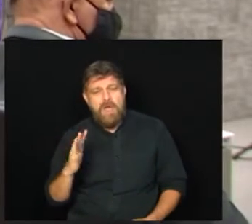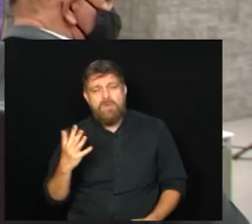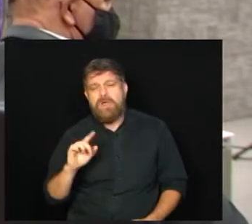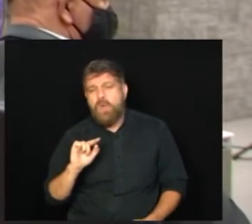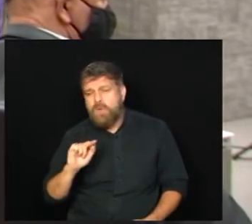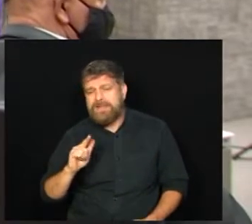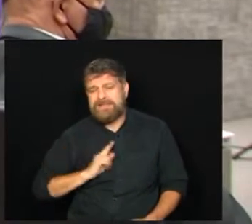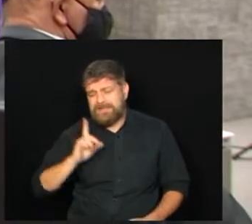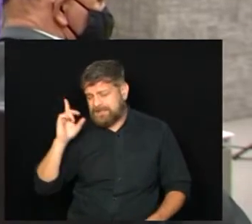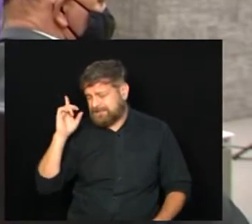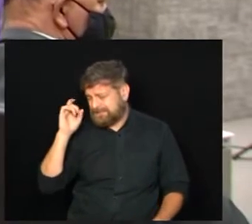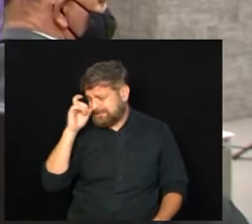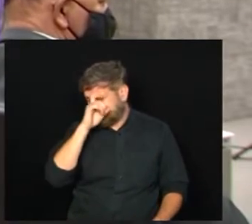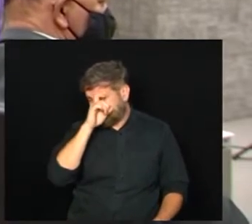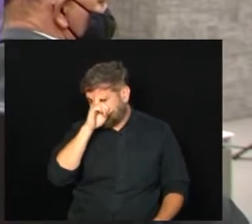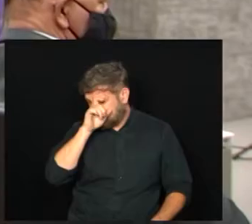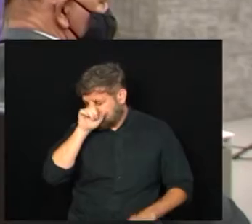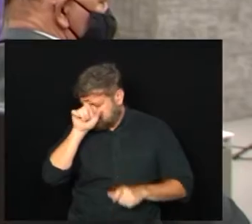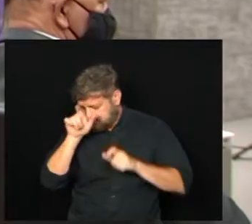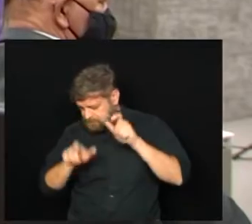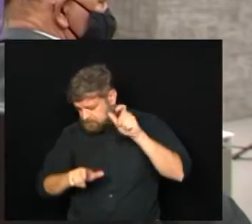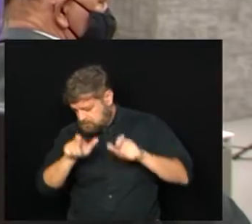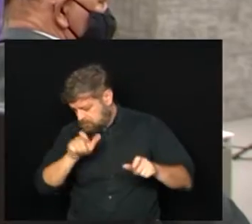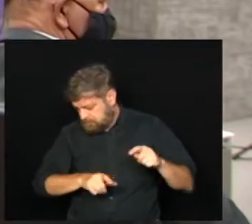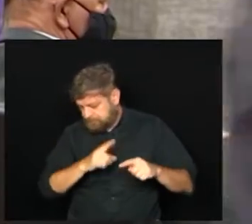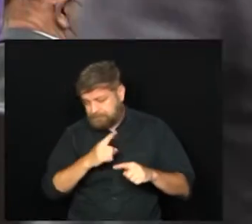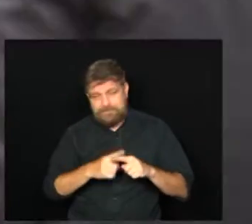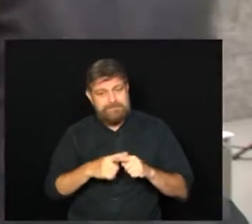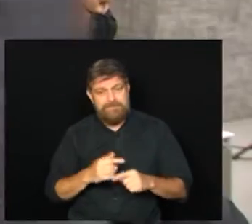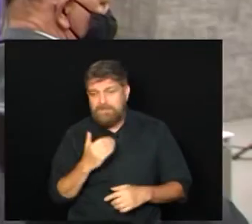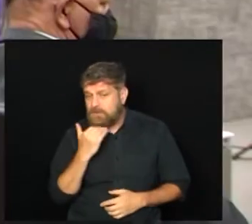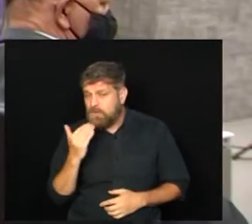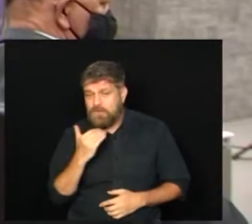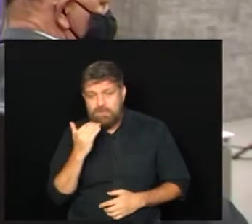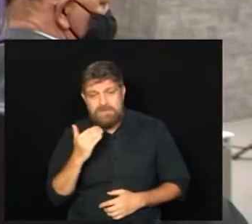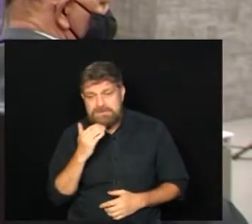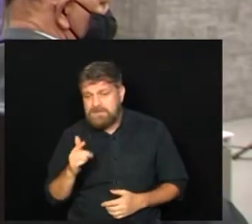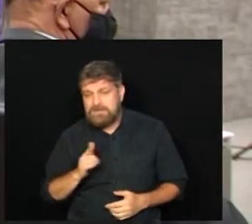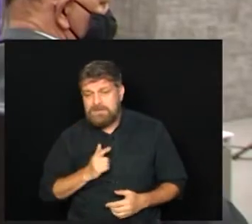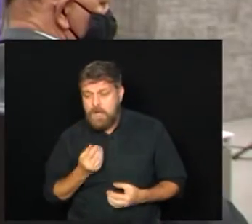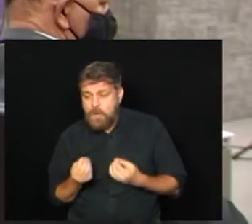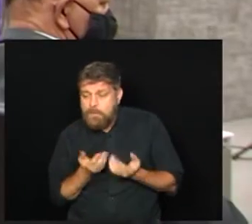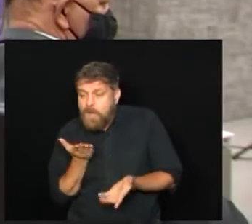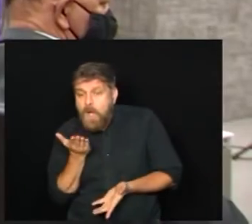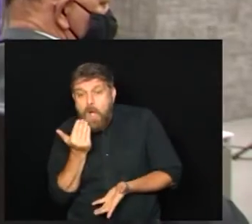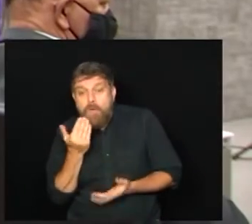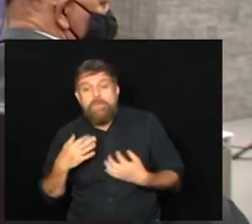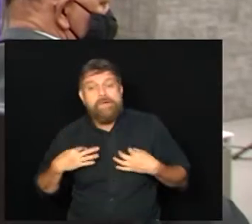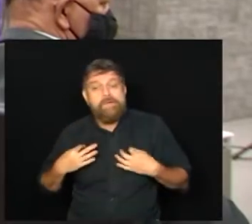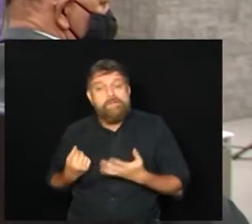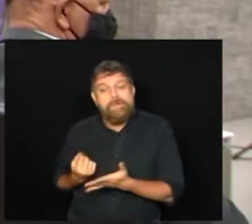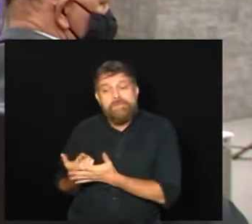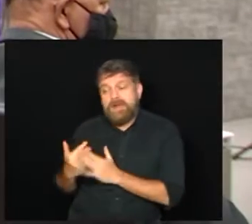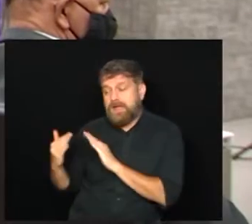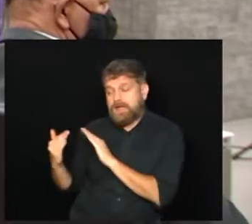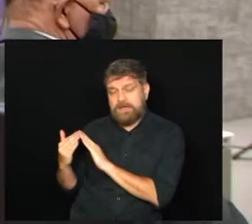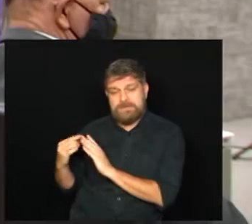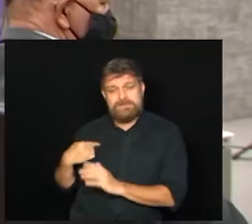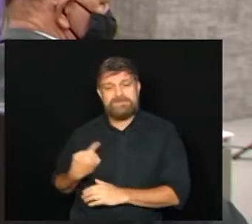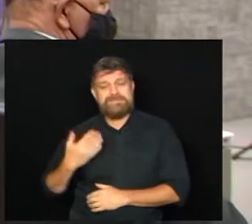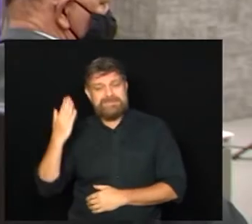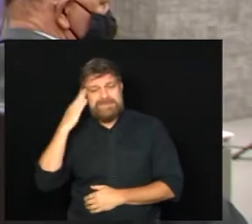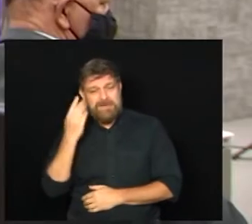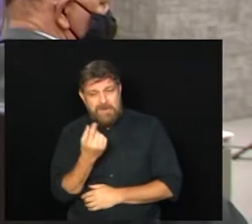traz uma dificuldade para as pessoas, justamente por não conseguirem ter a possibilidade de comer, vestir, morar. E a gente sabe que o